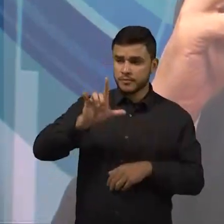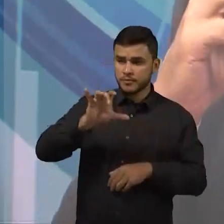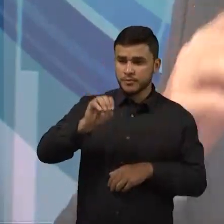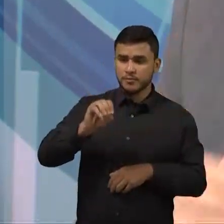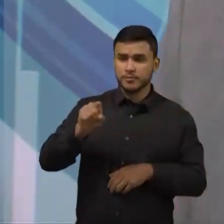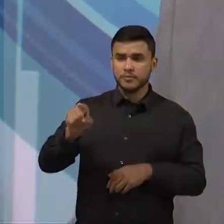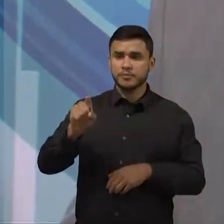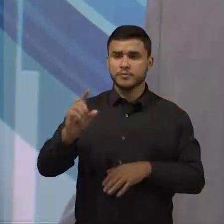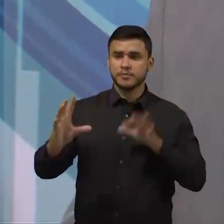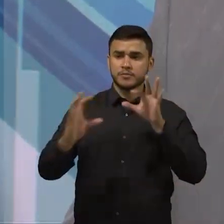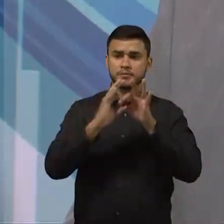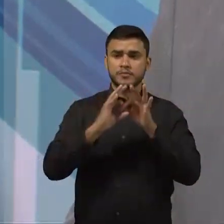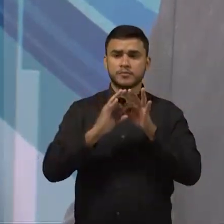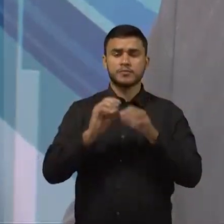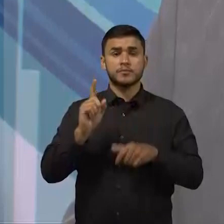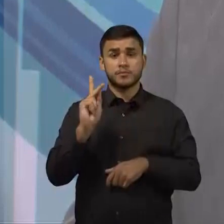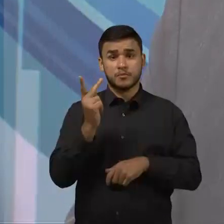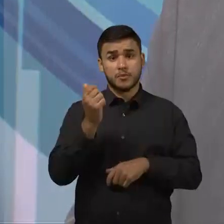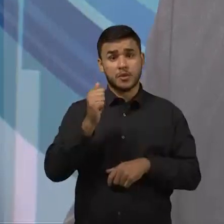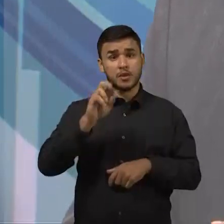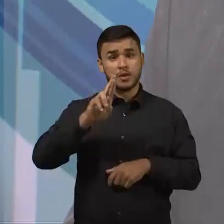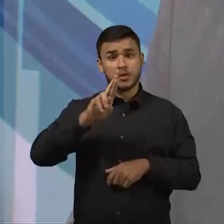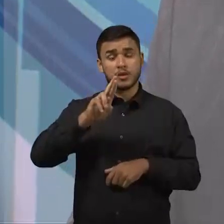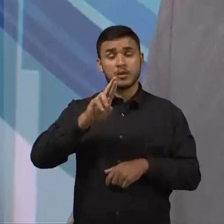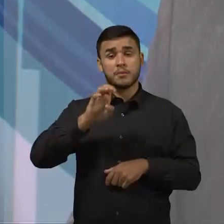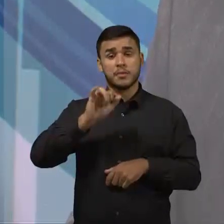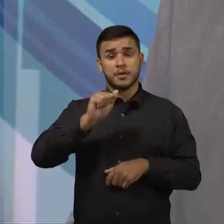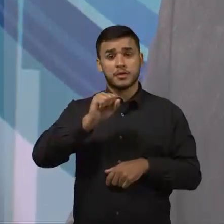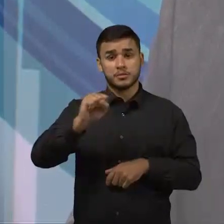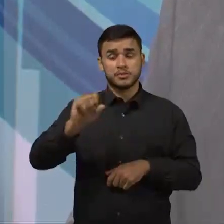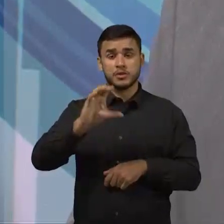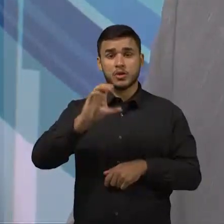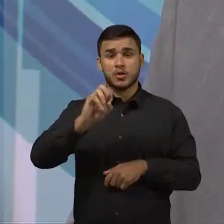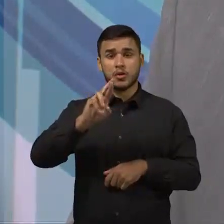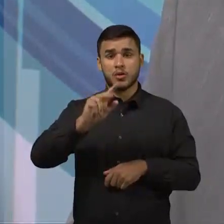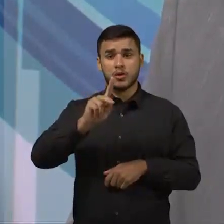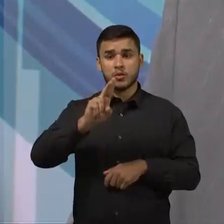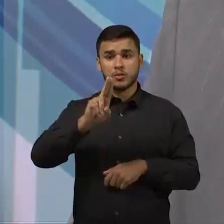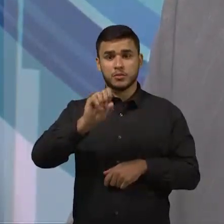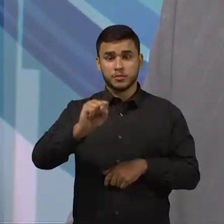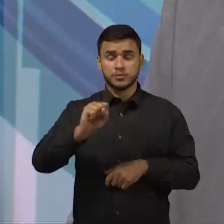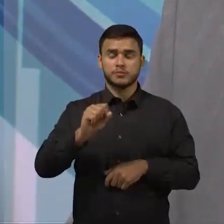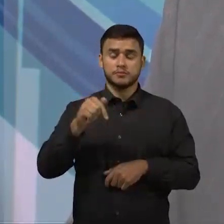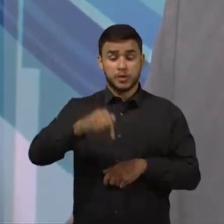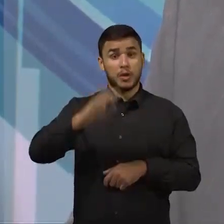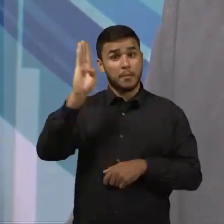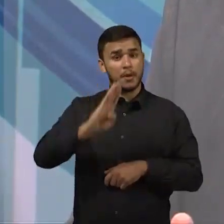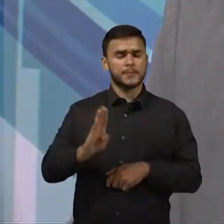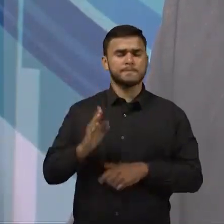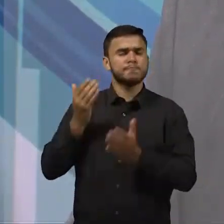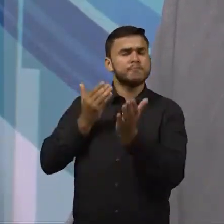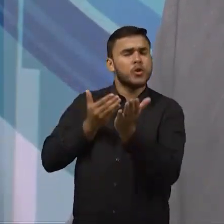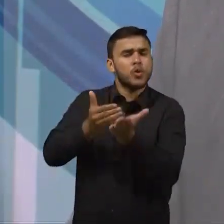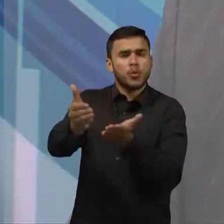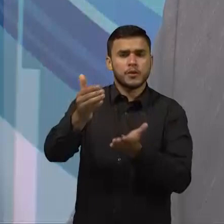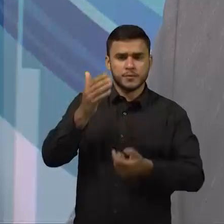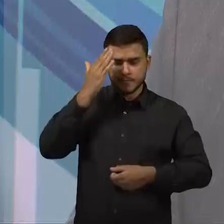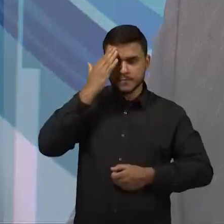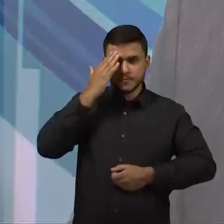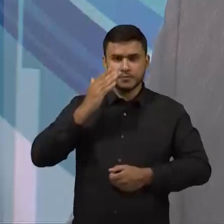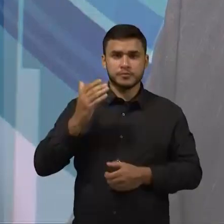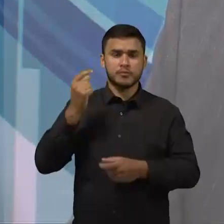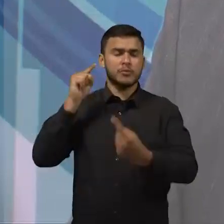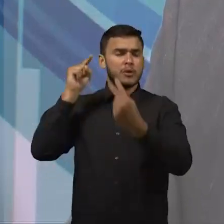Parente a respeito do que ele disse. O habeas corpus no Brasil, ele tem uma história interessantíssima. Ele ingressou aqui no nosso